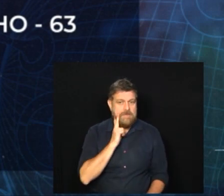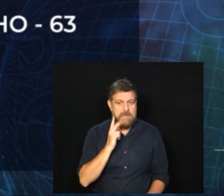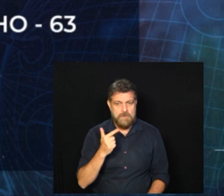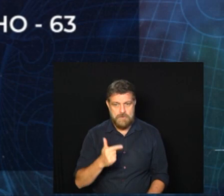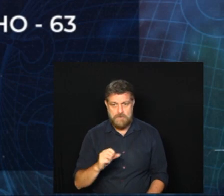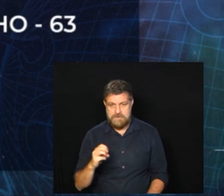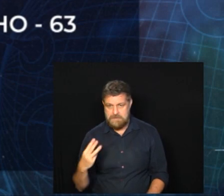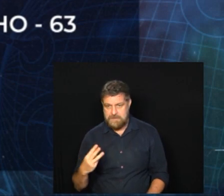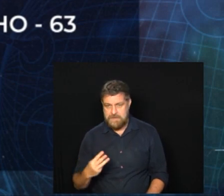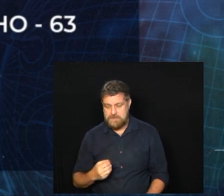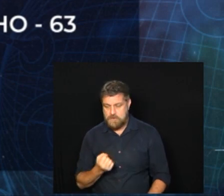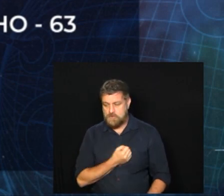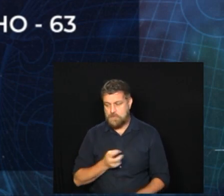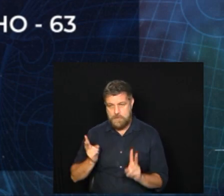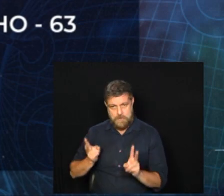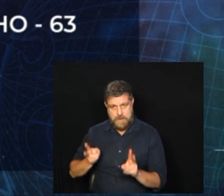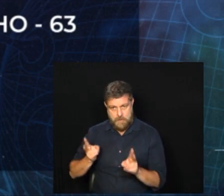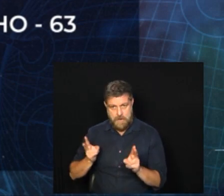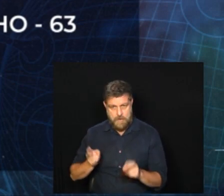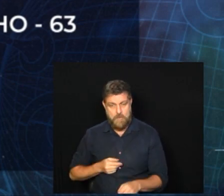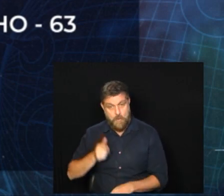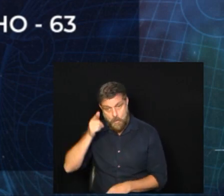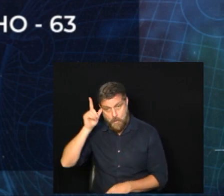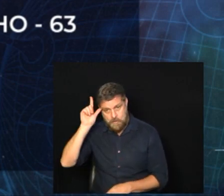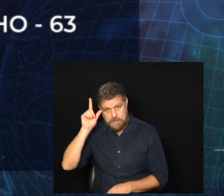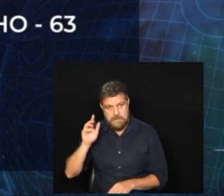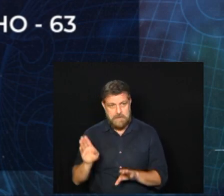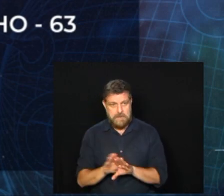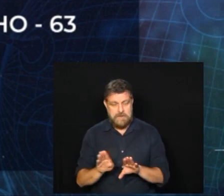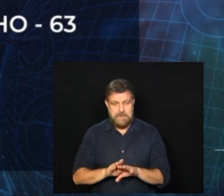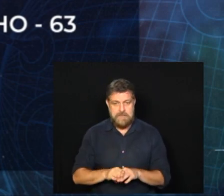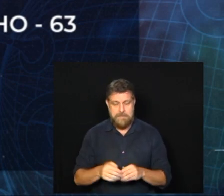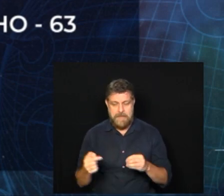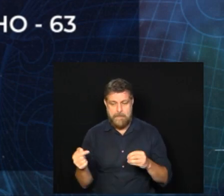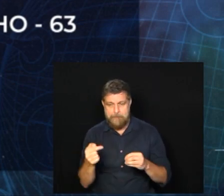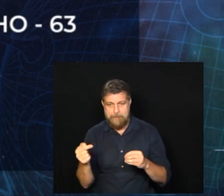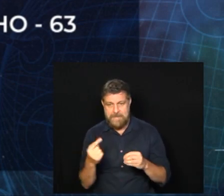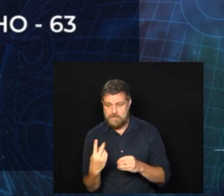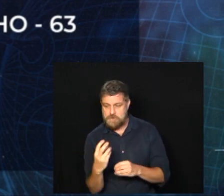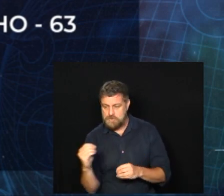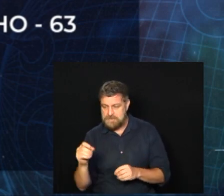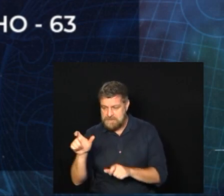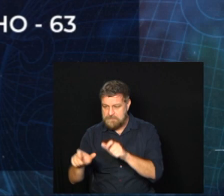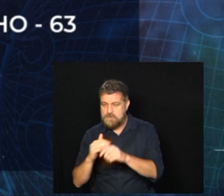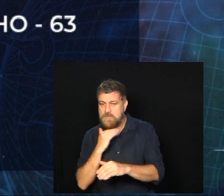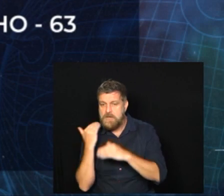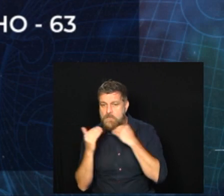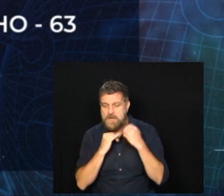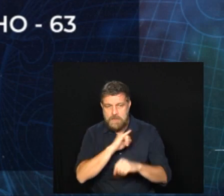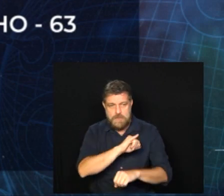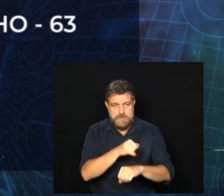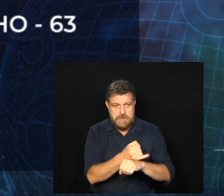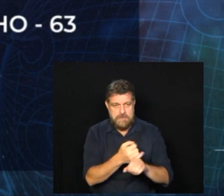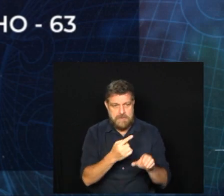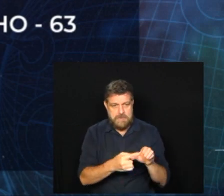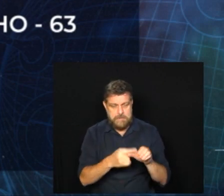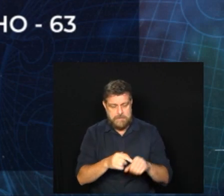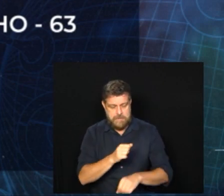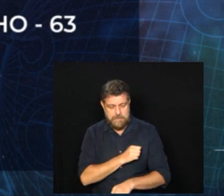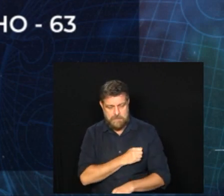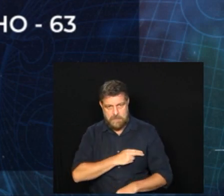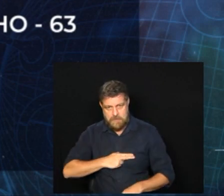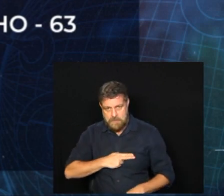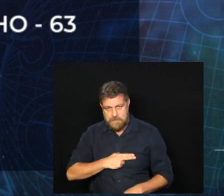que era o mesmo número de ontem, e agora os municípios com menos de 200 óbitos. Jaguariúna, Cosmópolis,